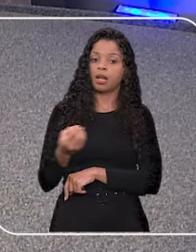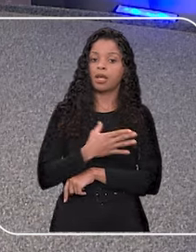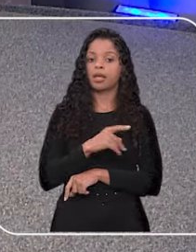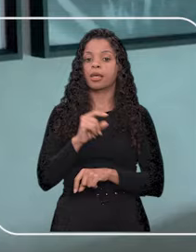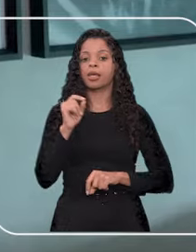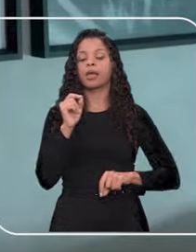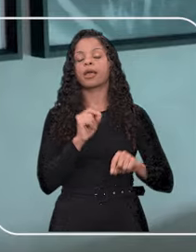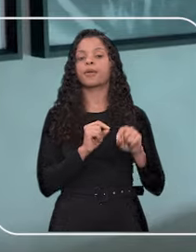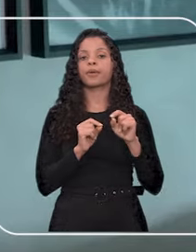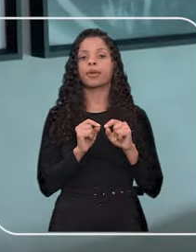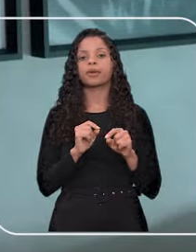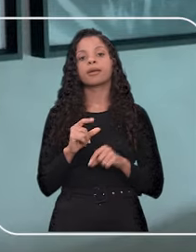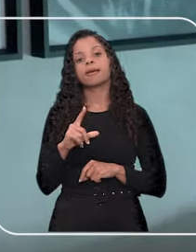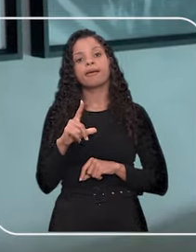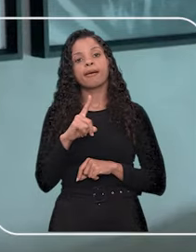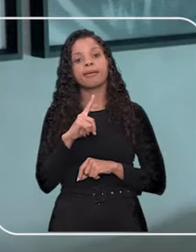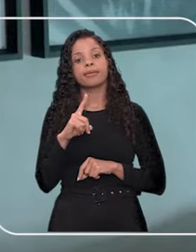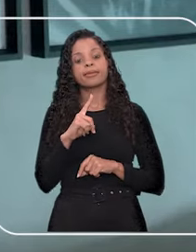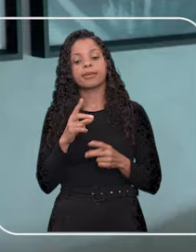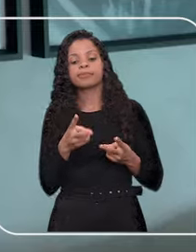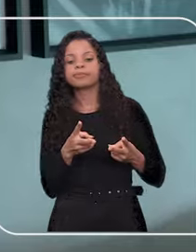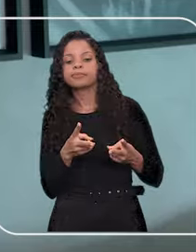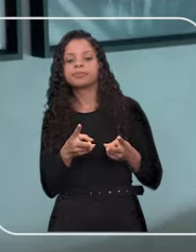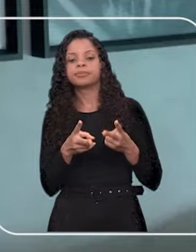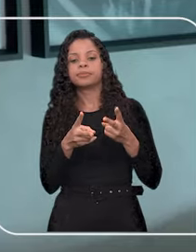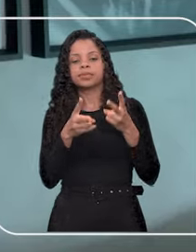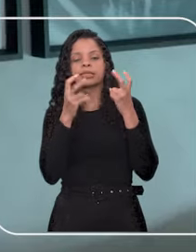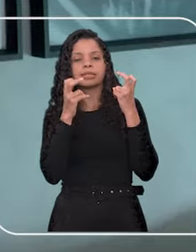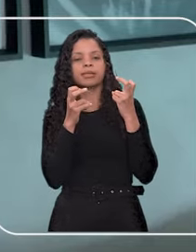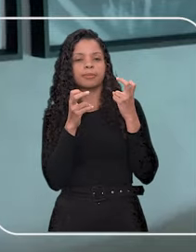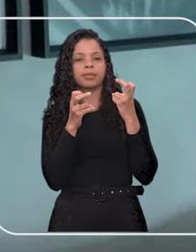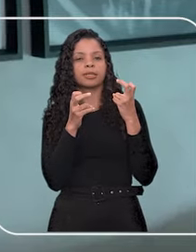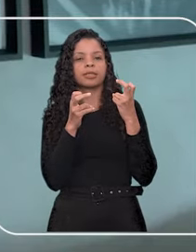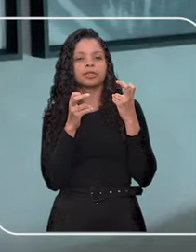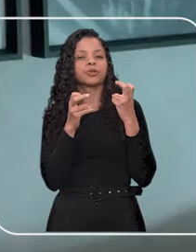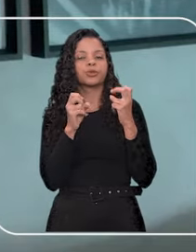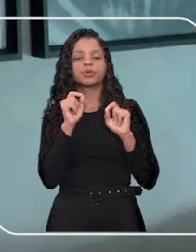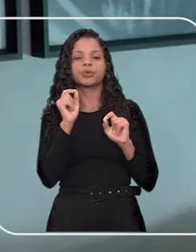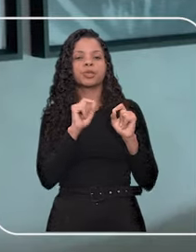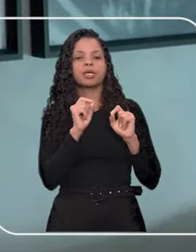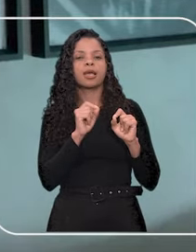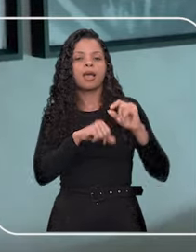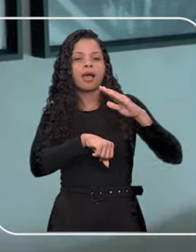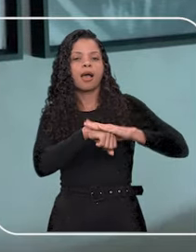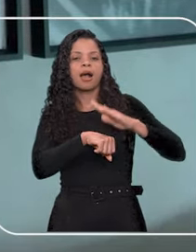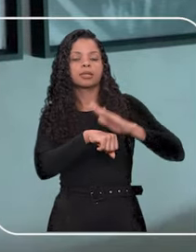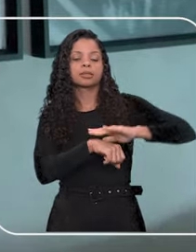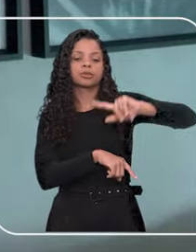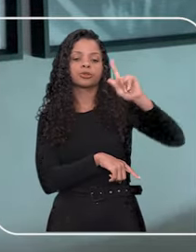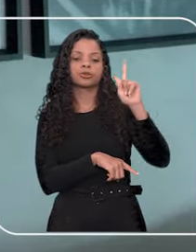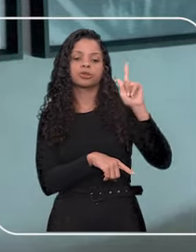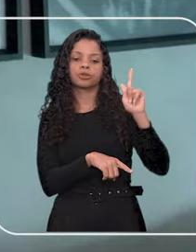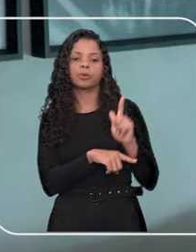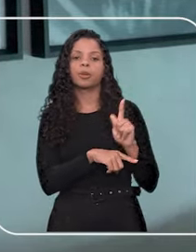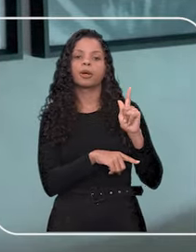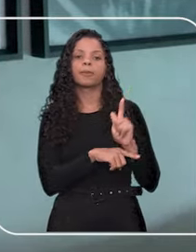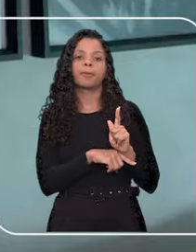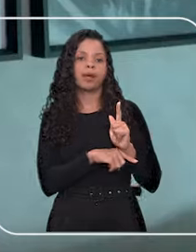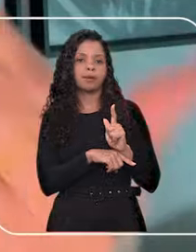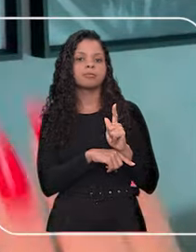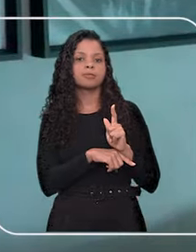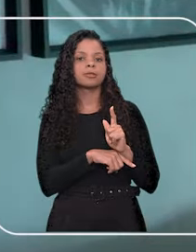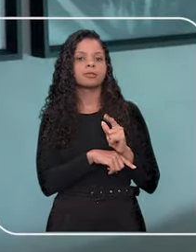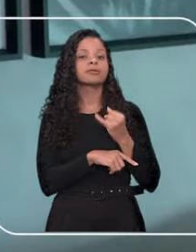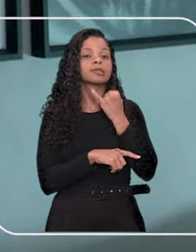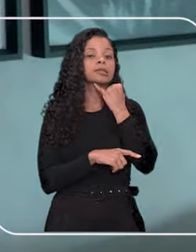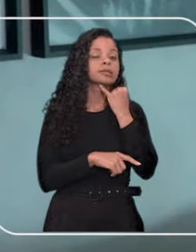administrativa foi a de se observar a intenção que o gestor público teve ao praticar aquele ato e aqui nós dividimos em